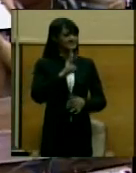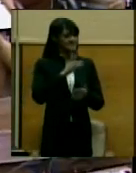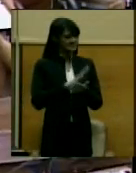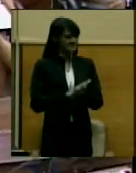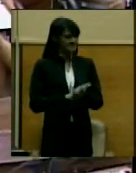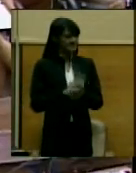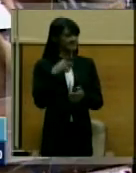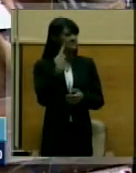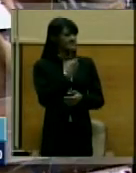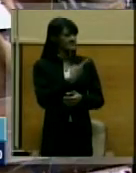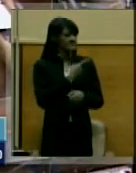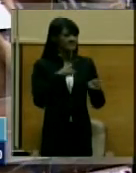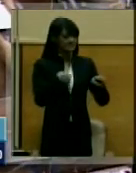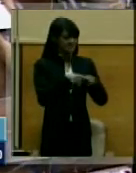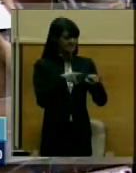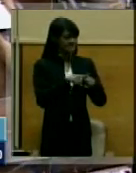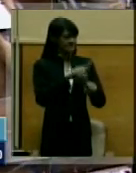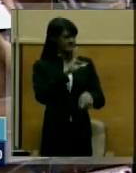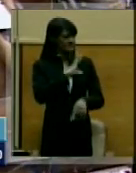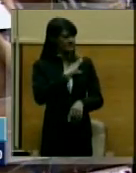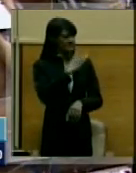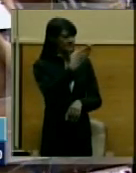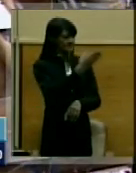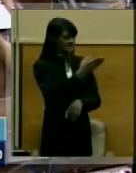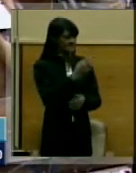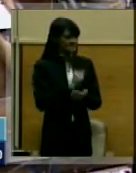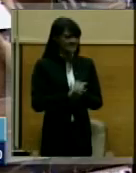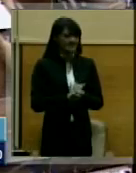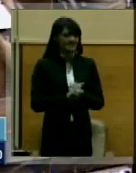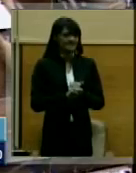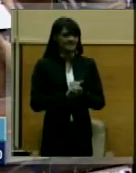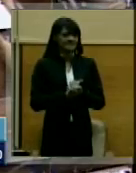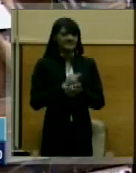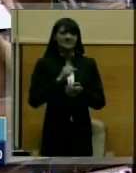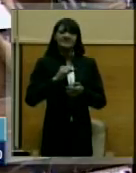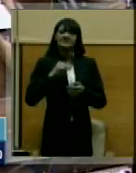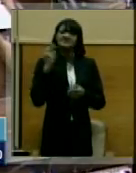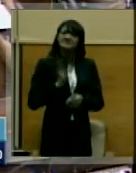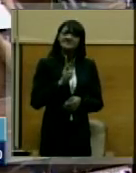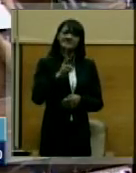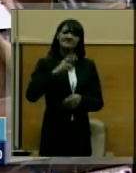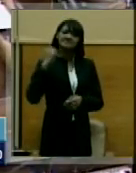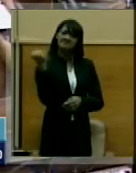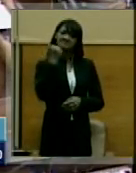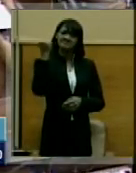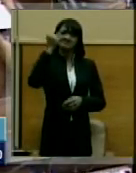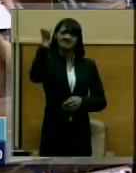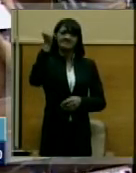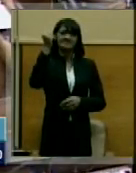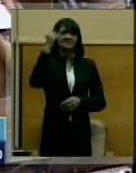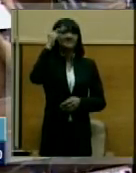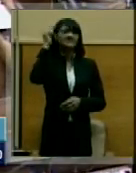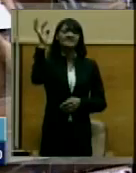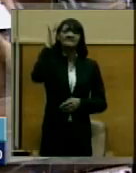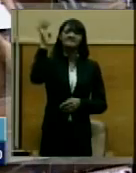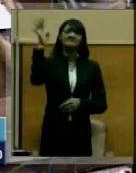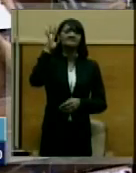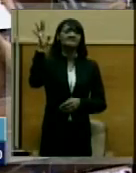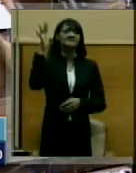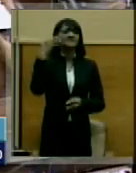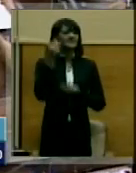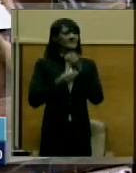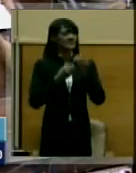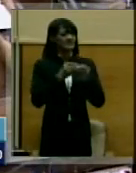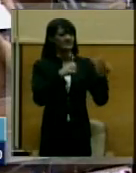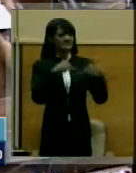entre nós o sargento Marcos, herói sergipano, que nos leva a refletir sobre a situação dos policiais em serviço.